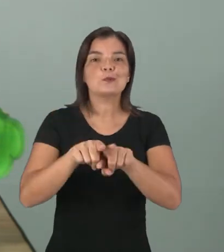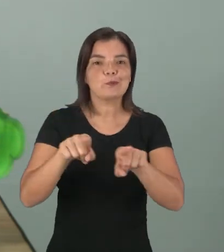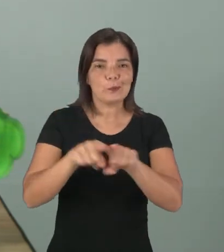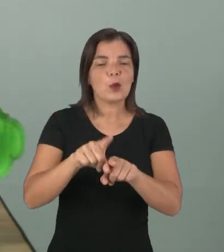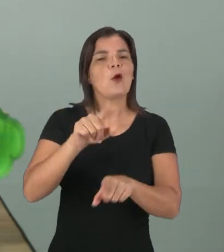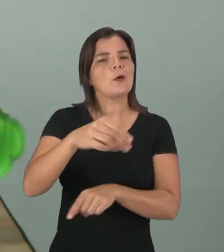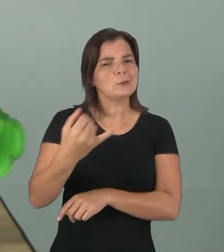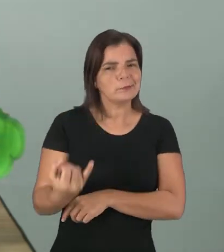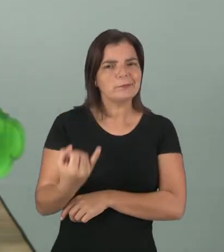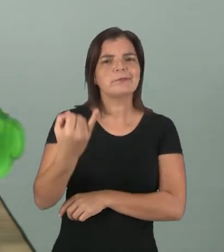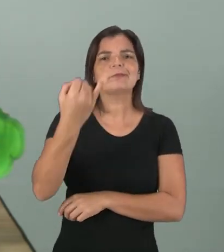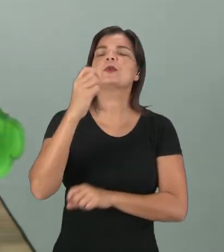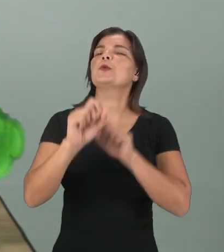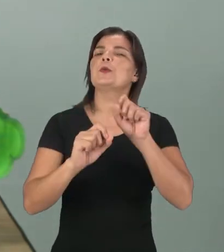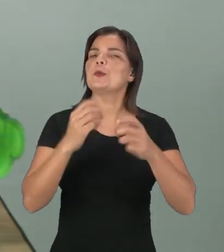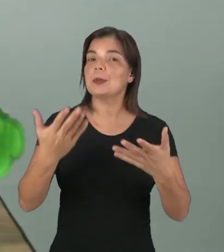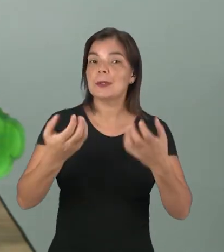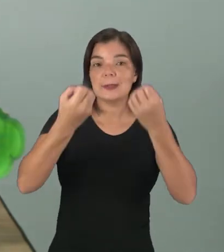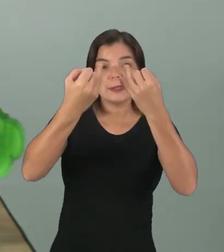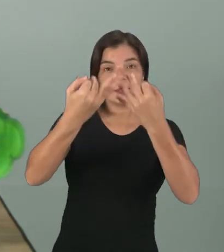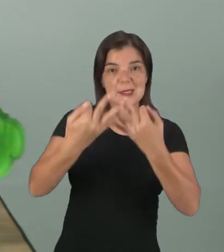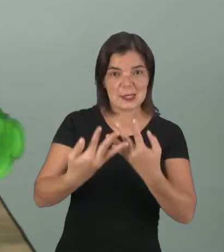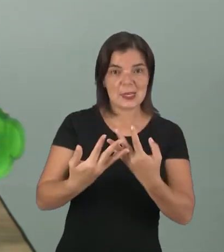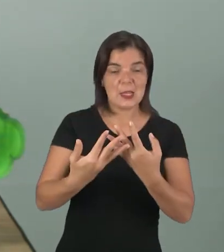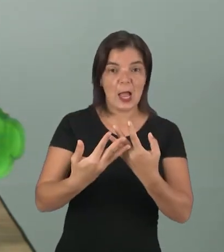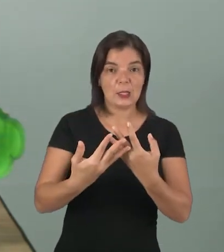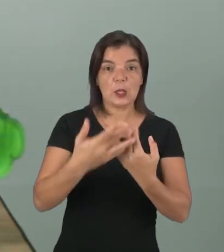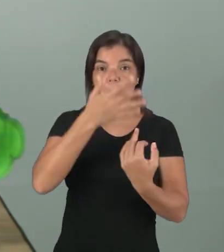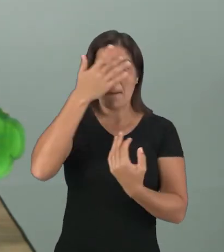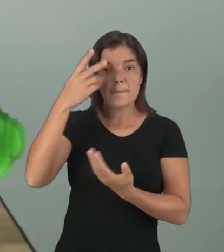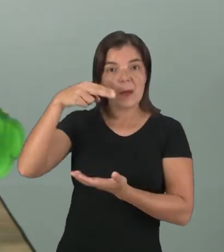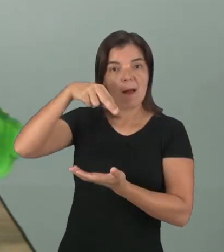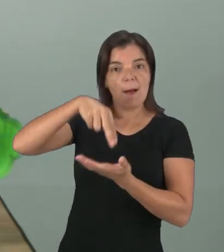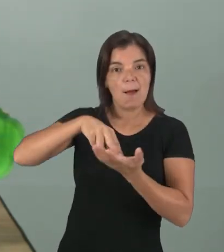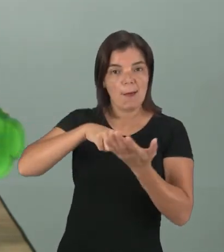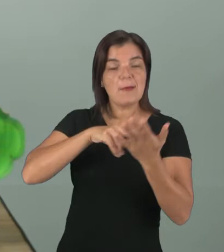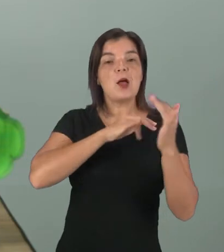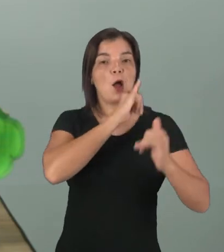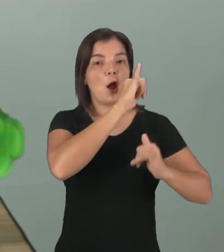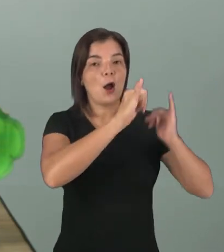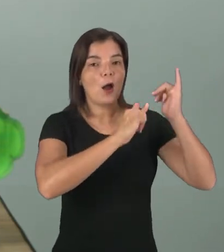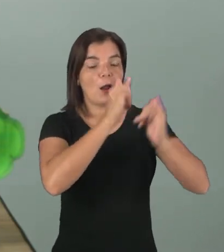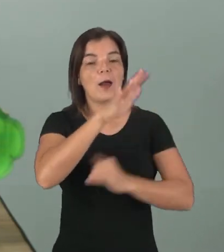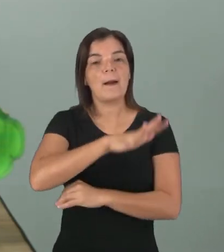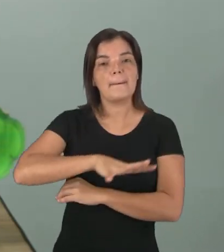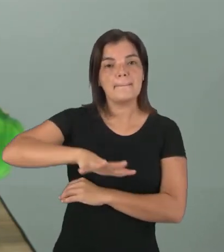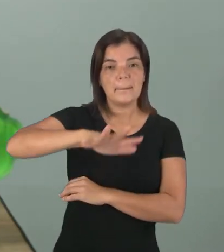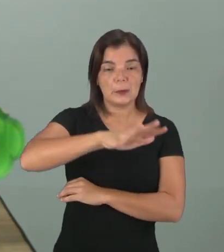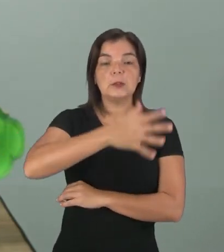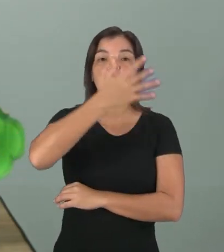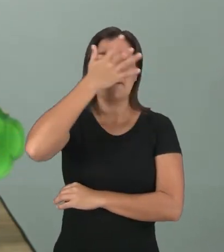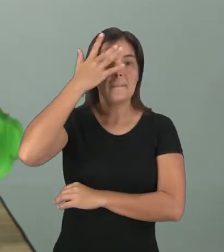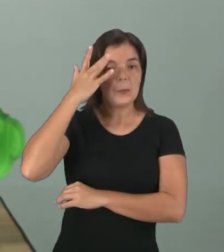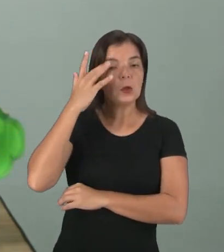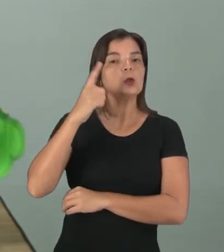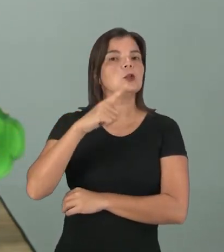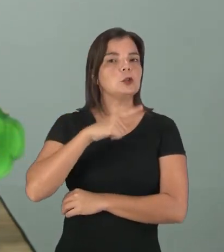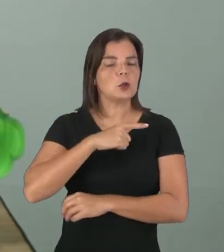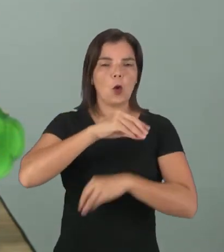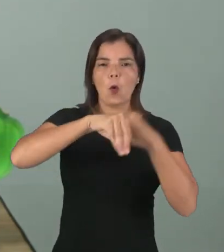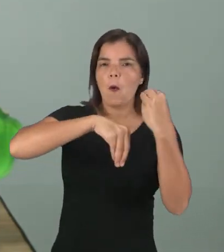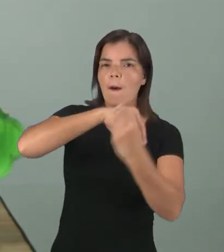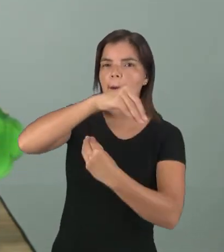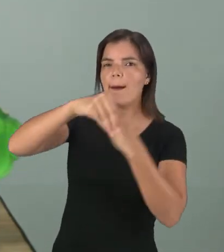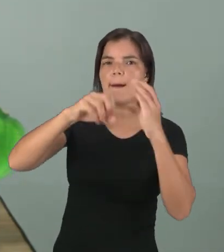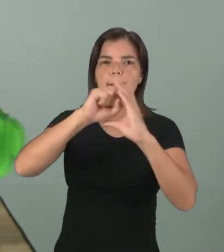E uma coisa muito interessante, quando se falam dos personagens das lendas, na maioria das vezes são pessoas que misturam